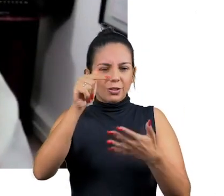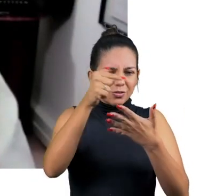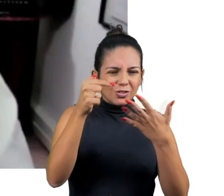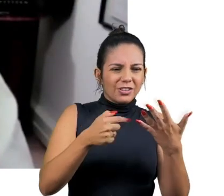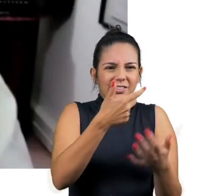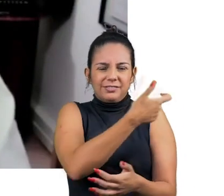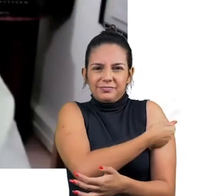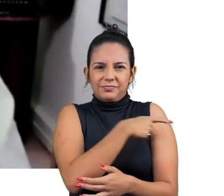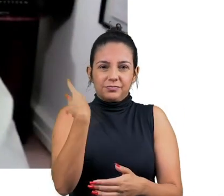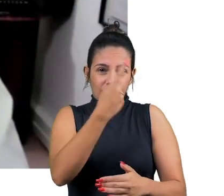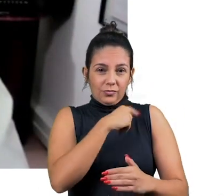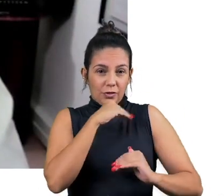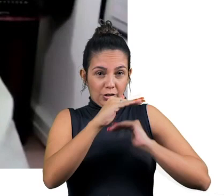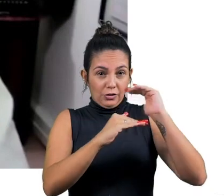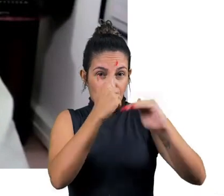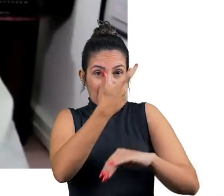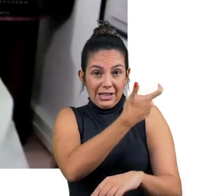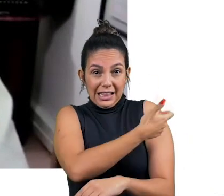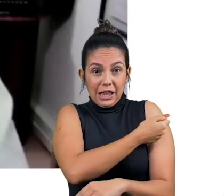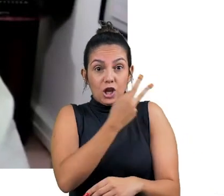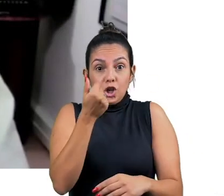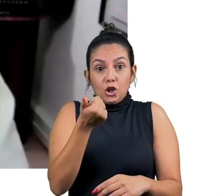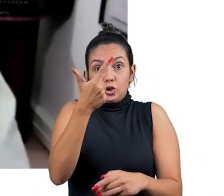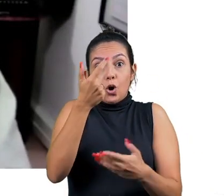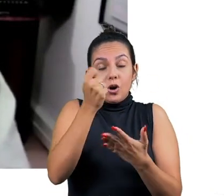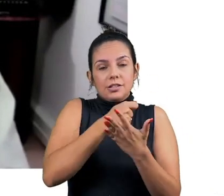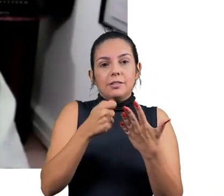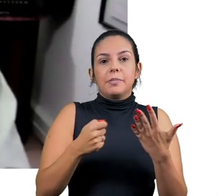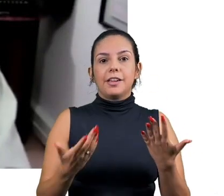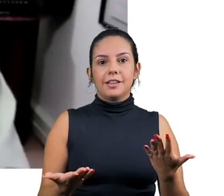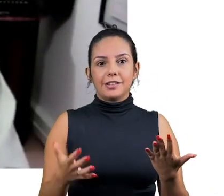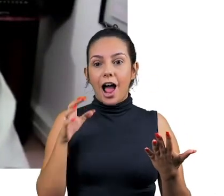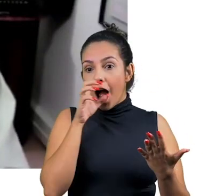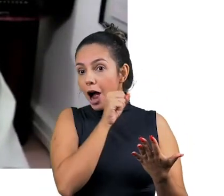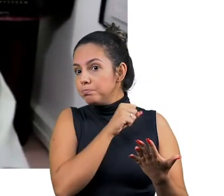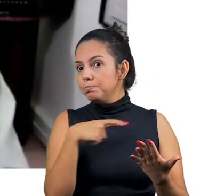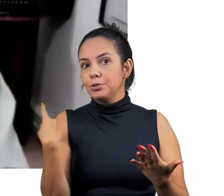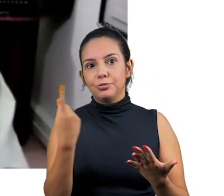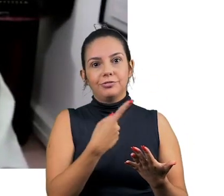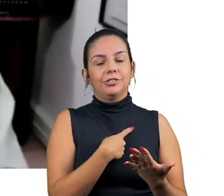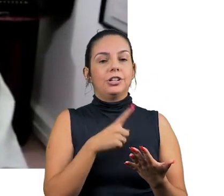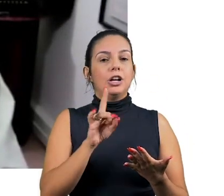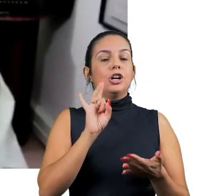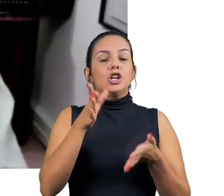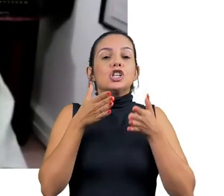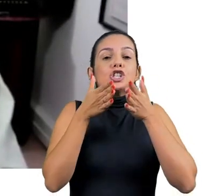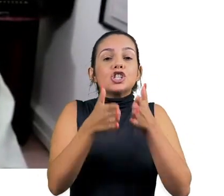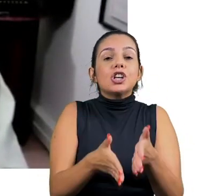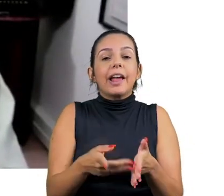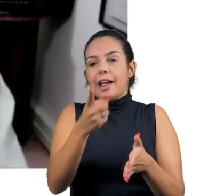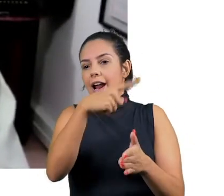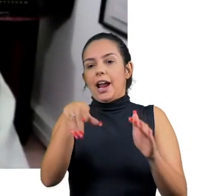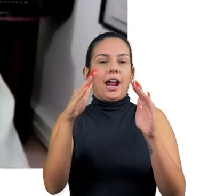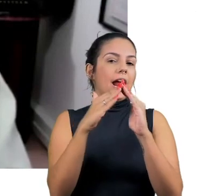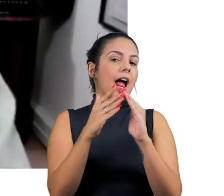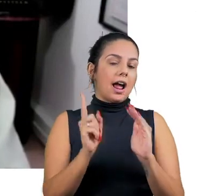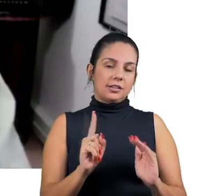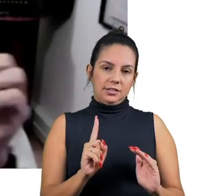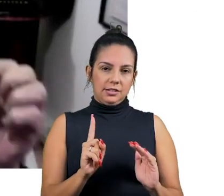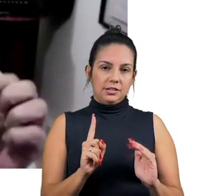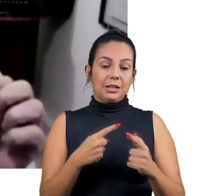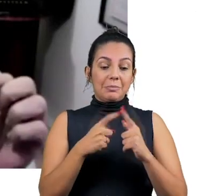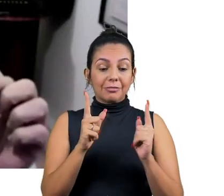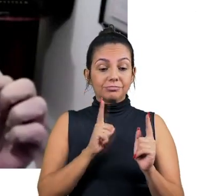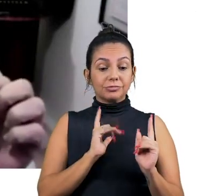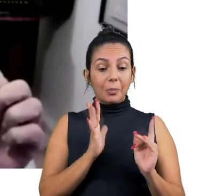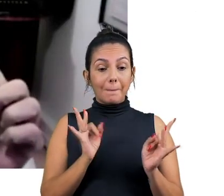Nós estamos desenvolvendo uma vacina em menos de 12 meses. Não no sentido de chegar até o braço de cada um, mas